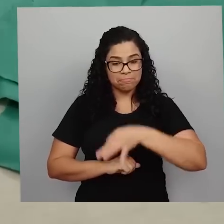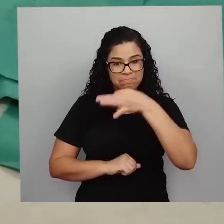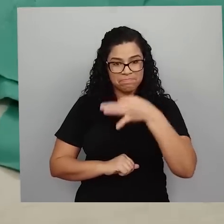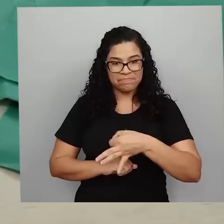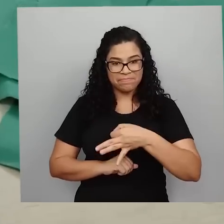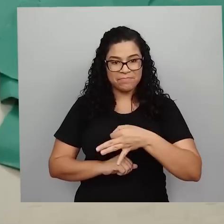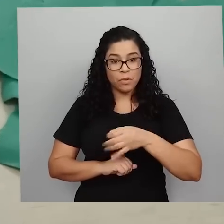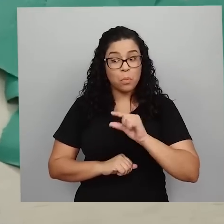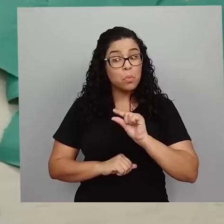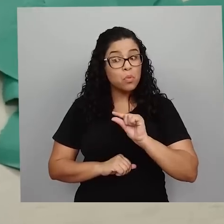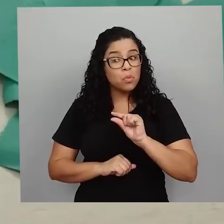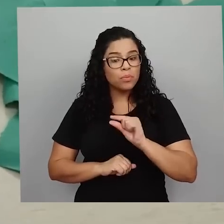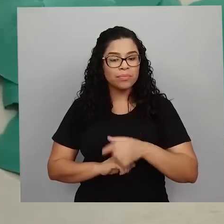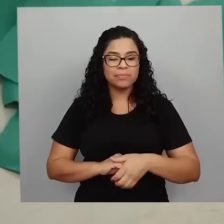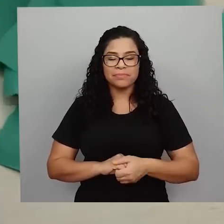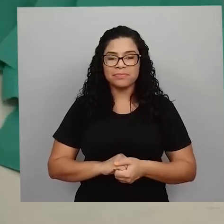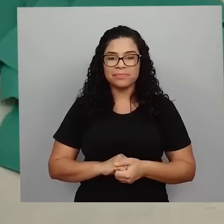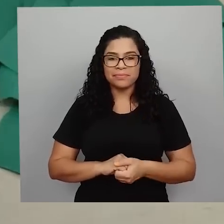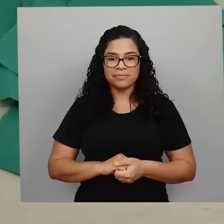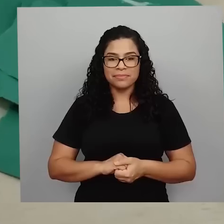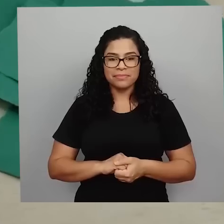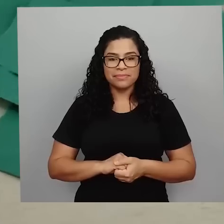Isso, pouquinha.